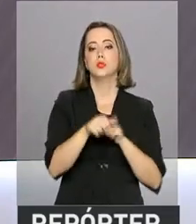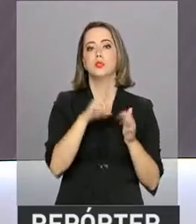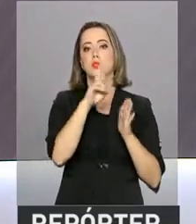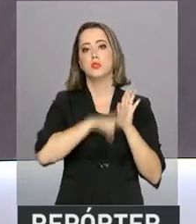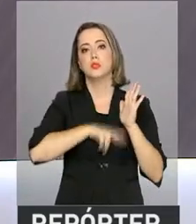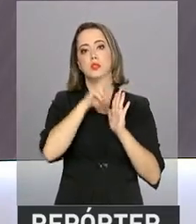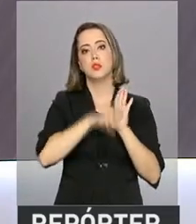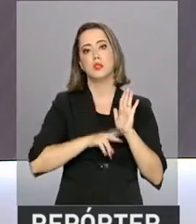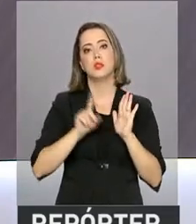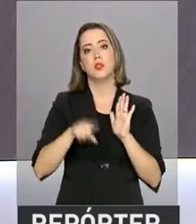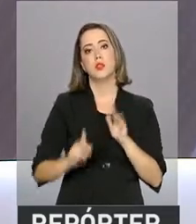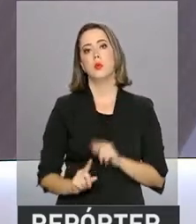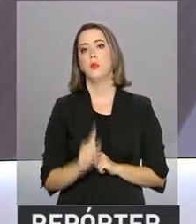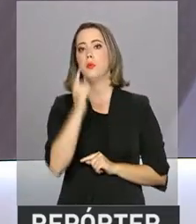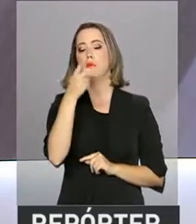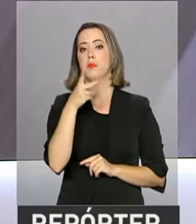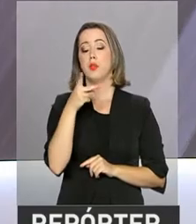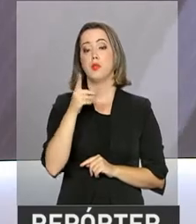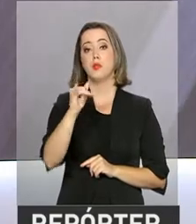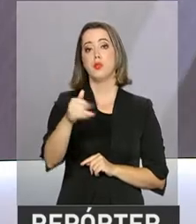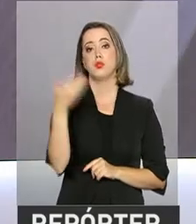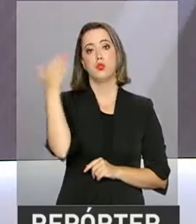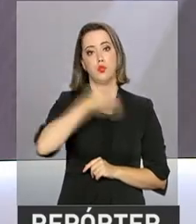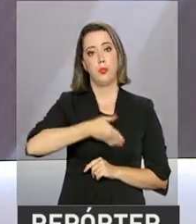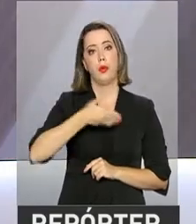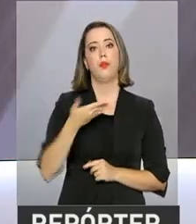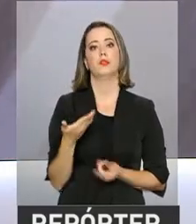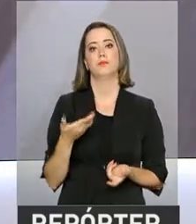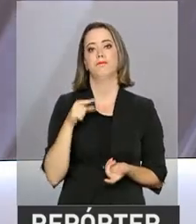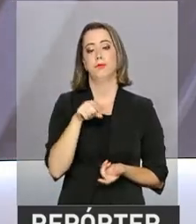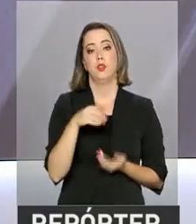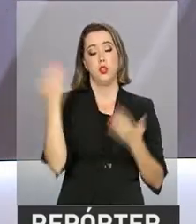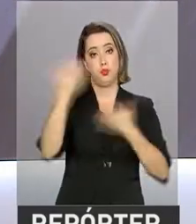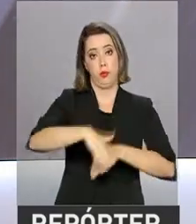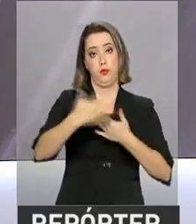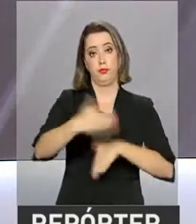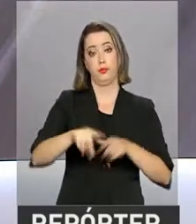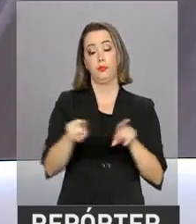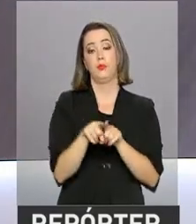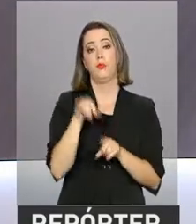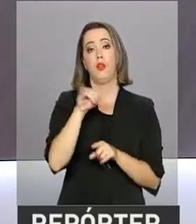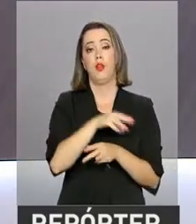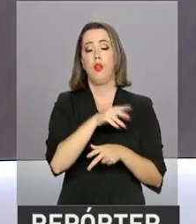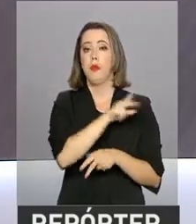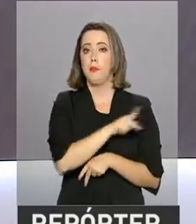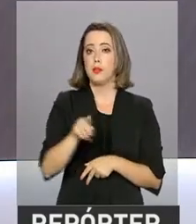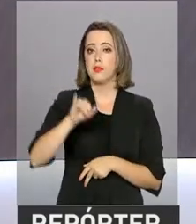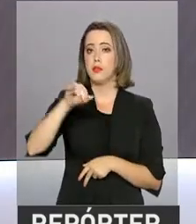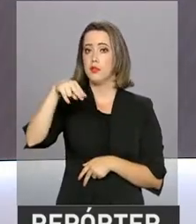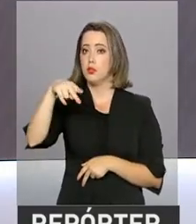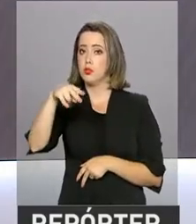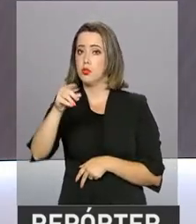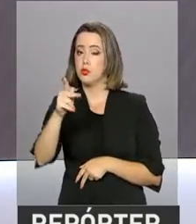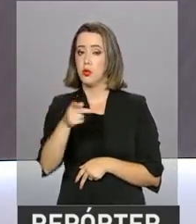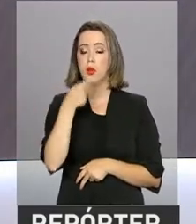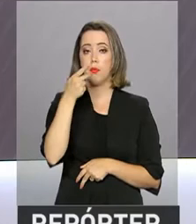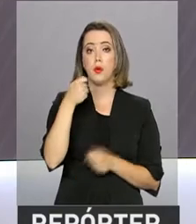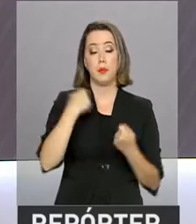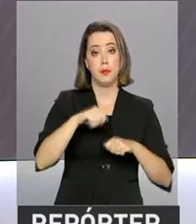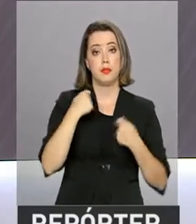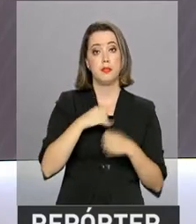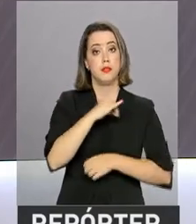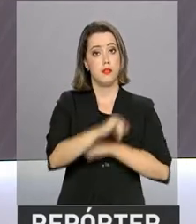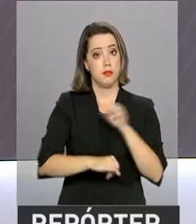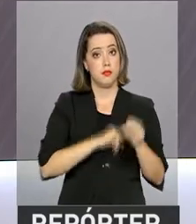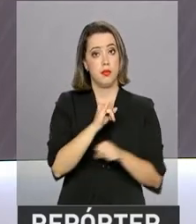ser aplicada no primeiro dia de provas. A presidente do INEP lembrou ainda que as inscrições devem ser feitas exclusivamente pela